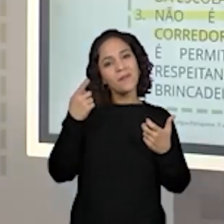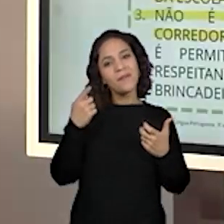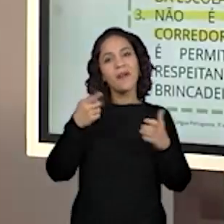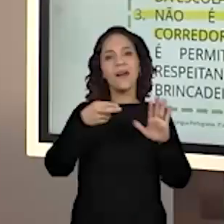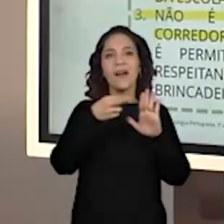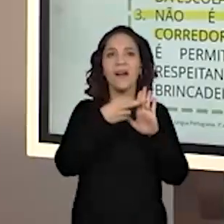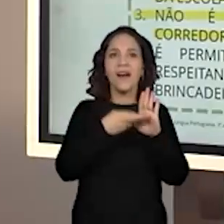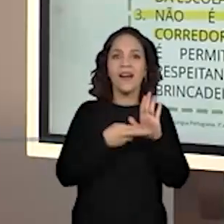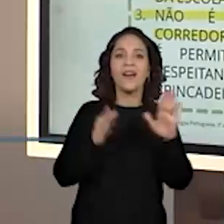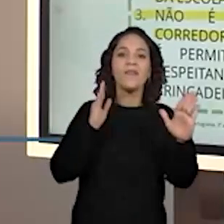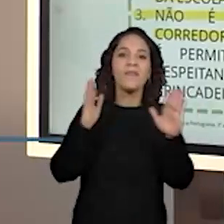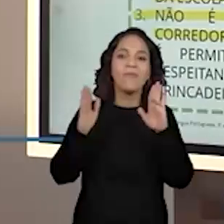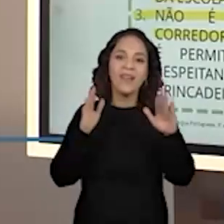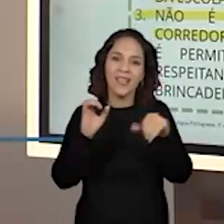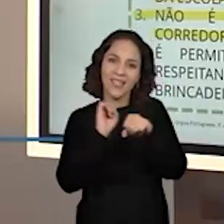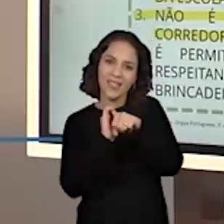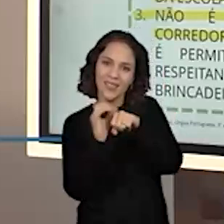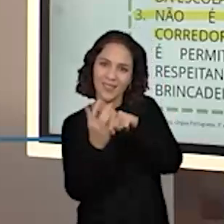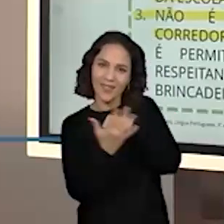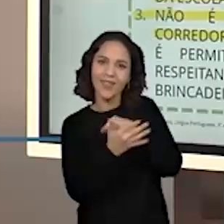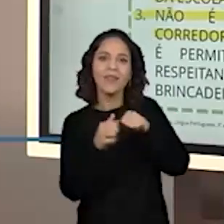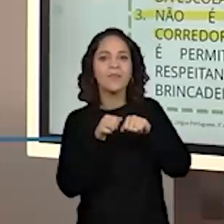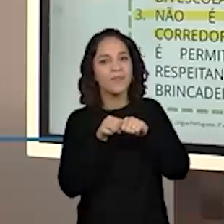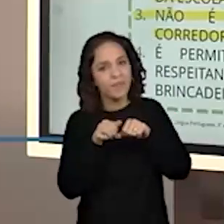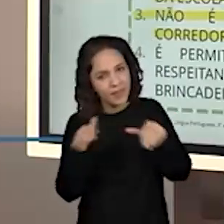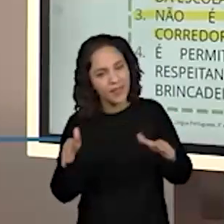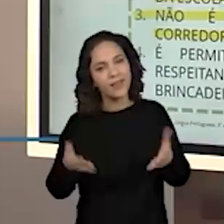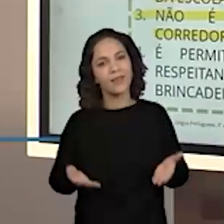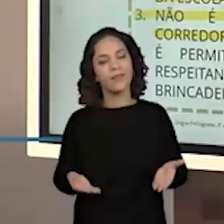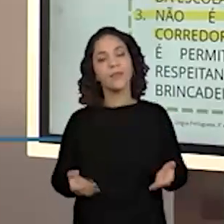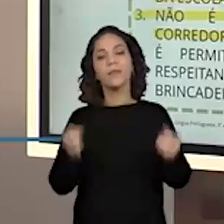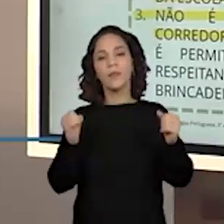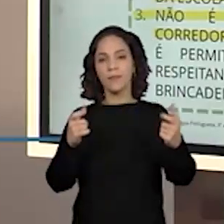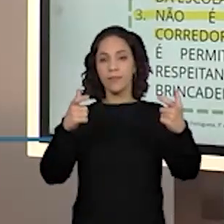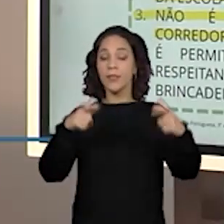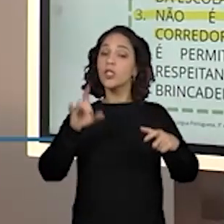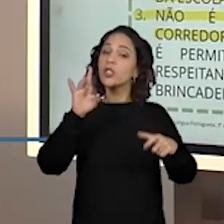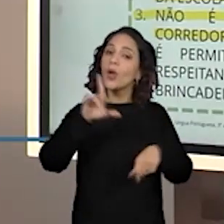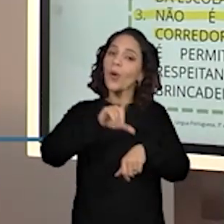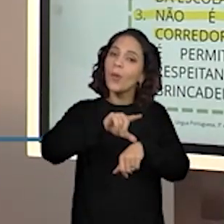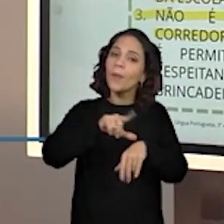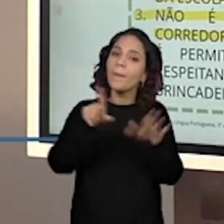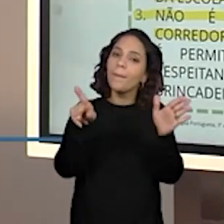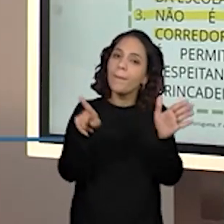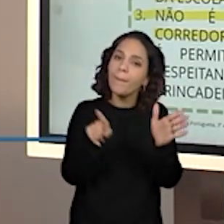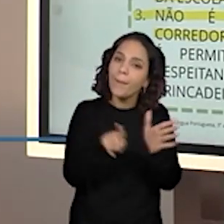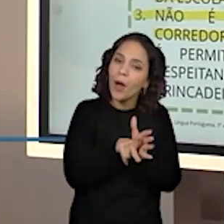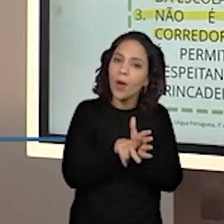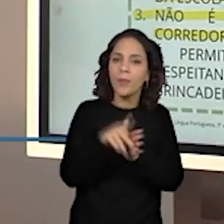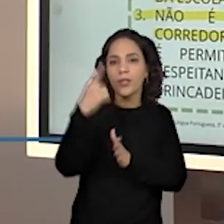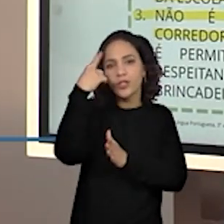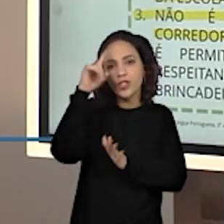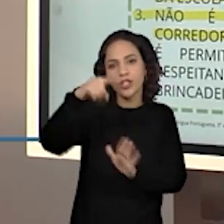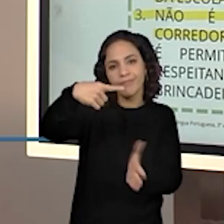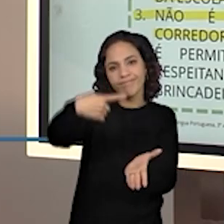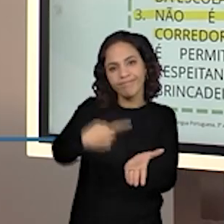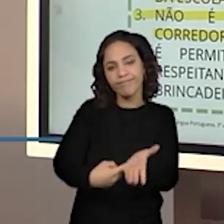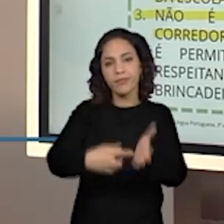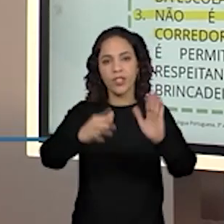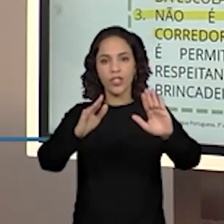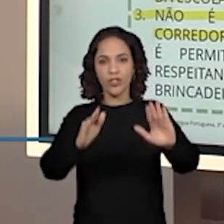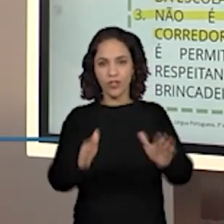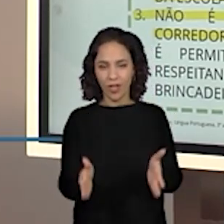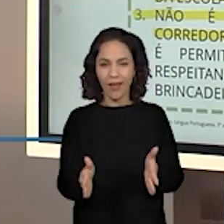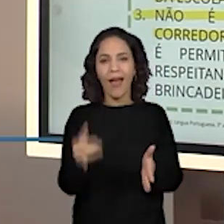da pandemia. Vejam, utilizar os pátios apenas nos horários e dias pré-determinados